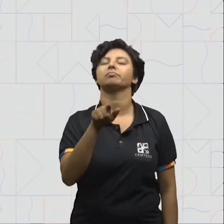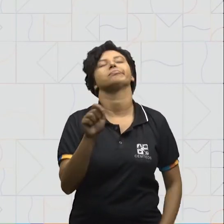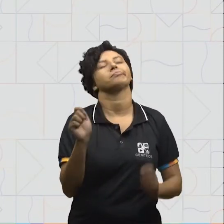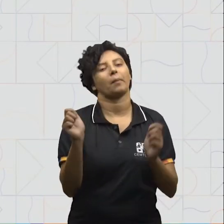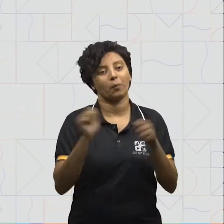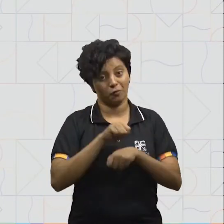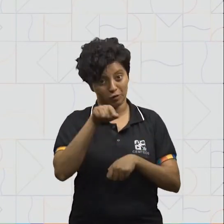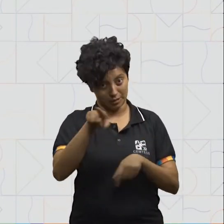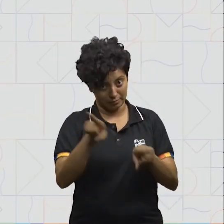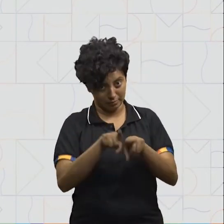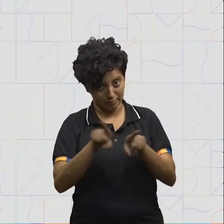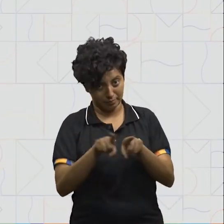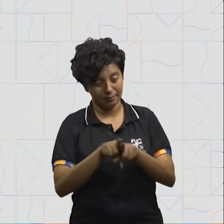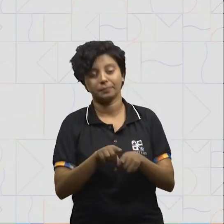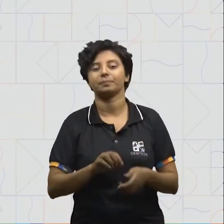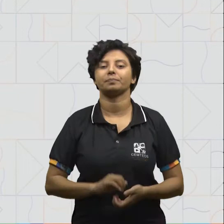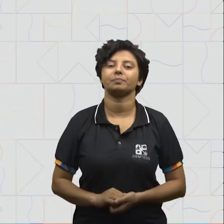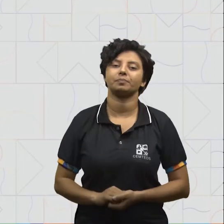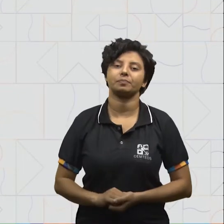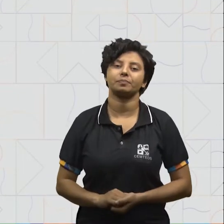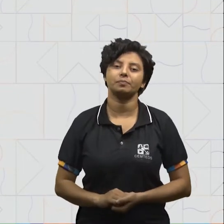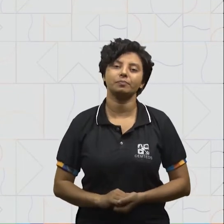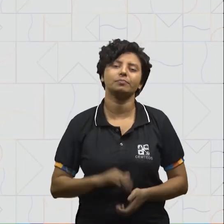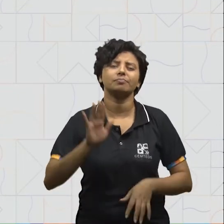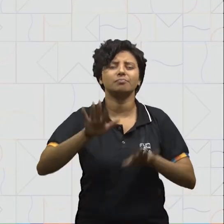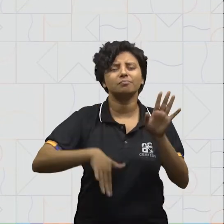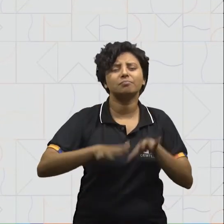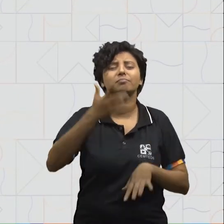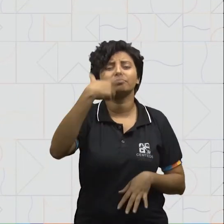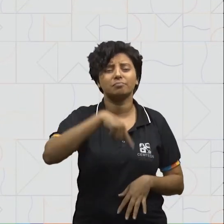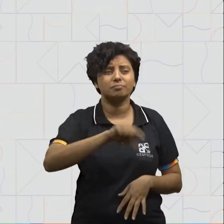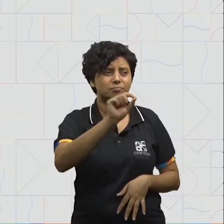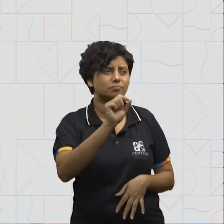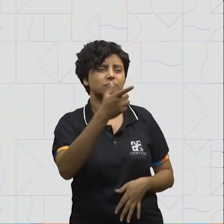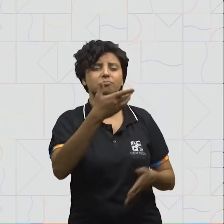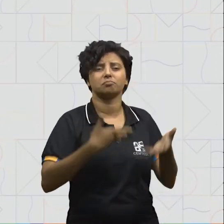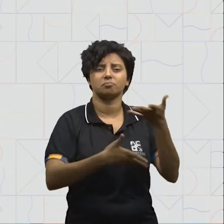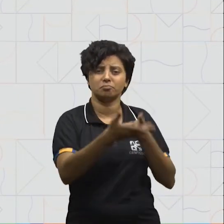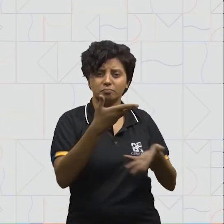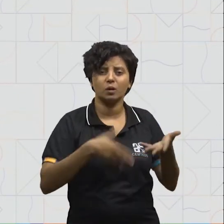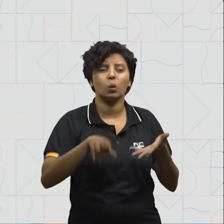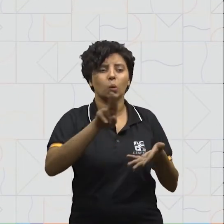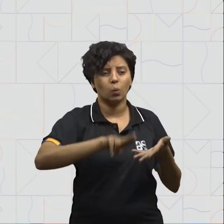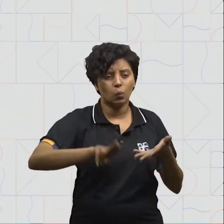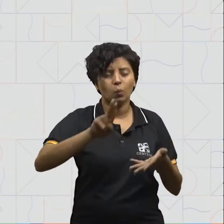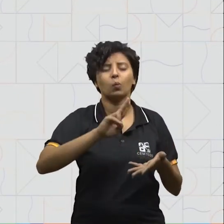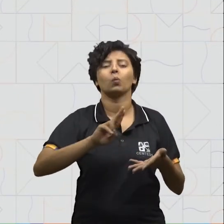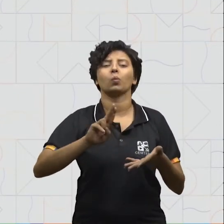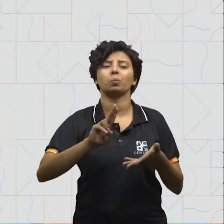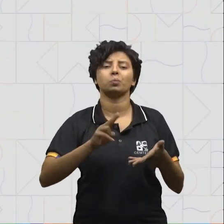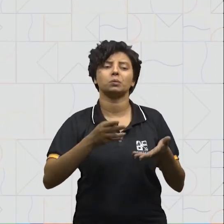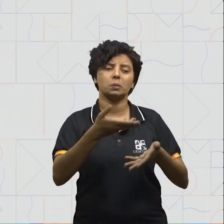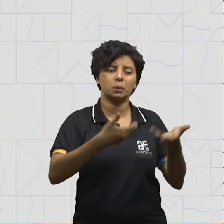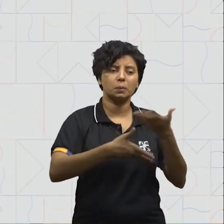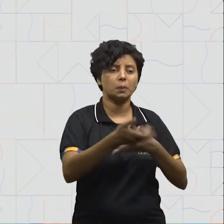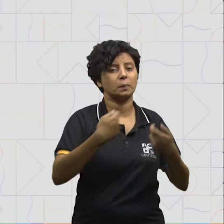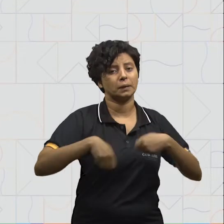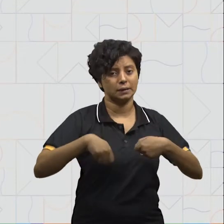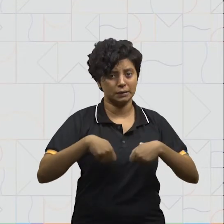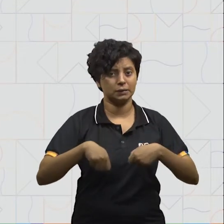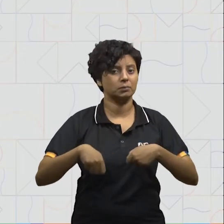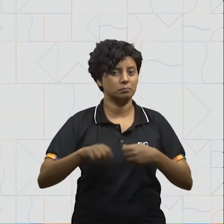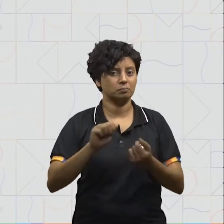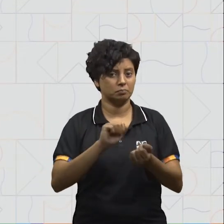com você também. Dependendo com quem e onde a sua conversa aconteça, use a forma de tratamento adequada para